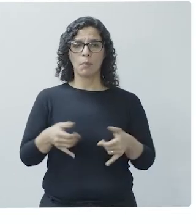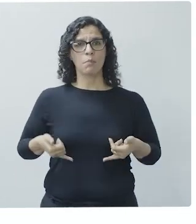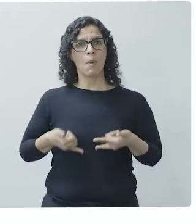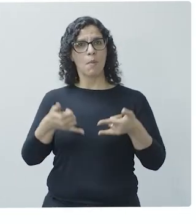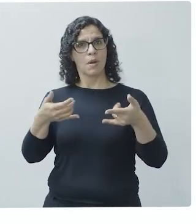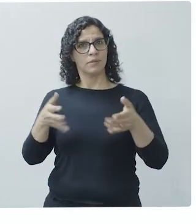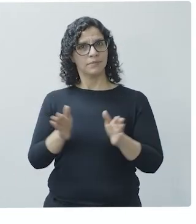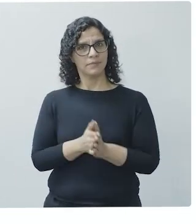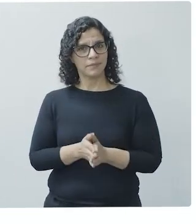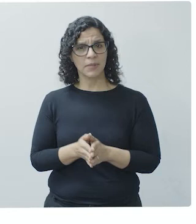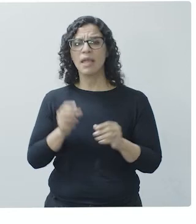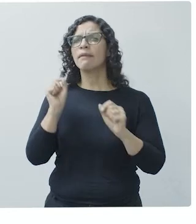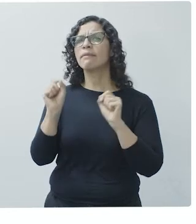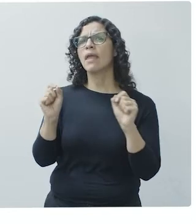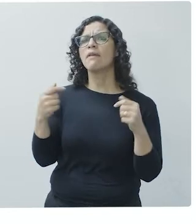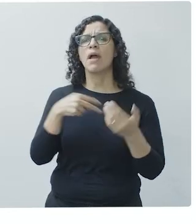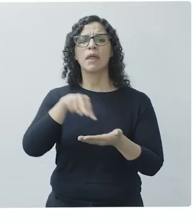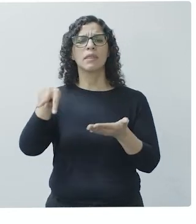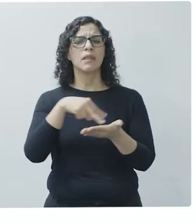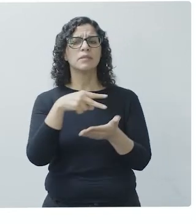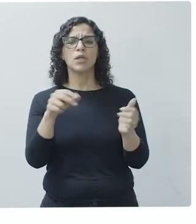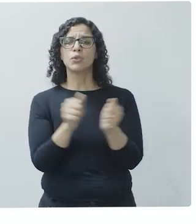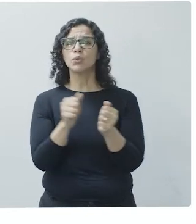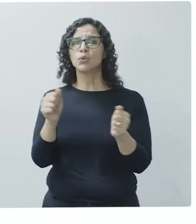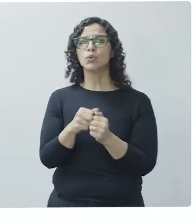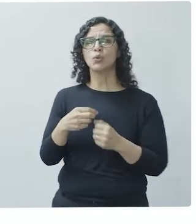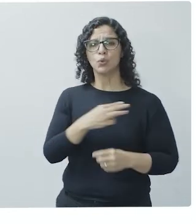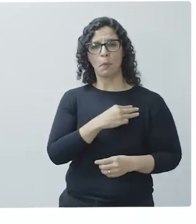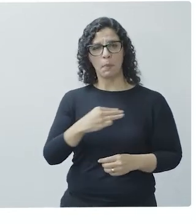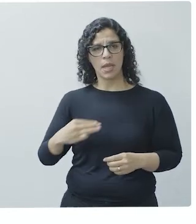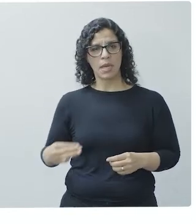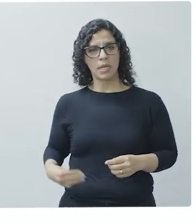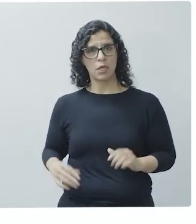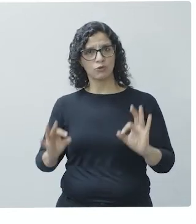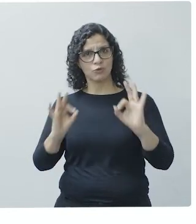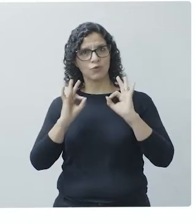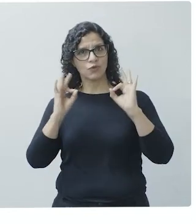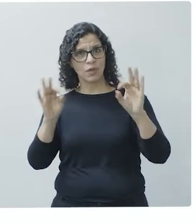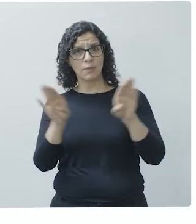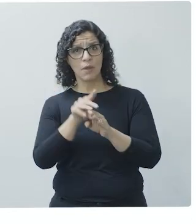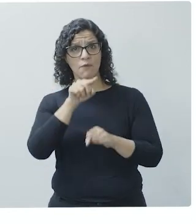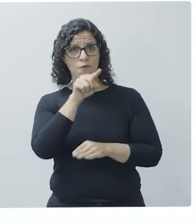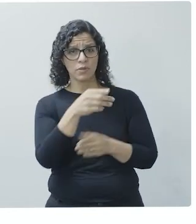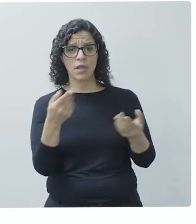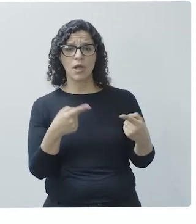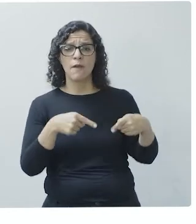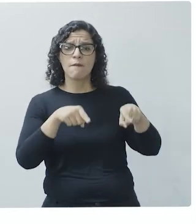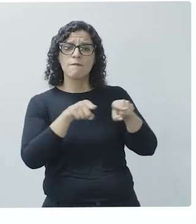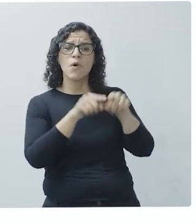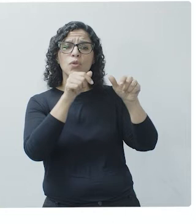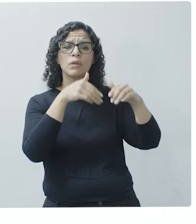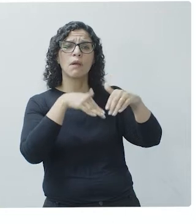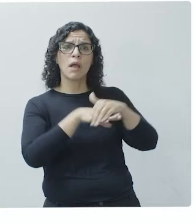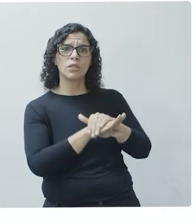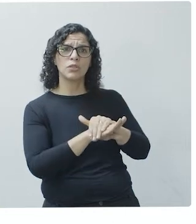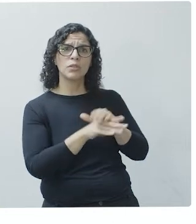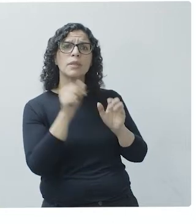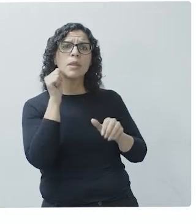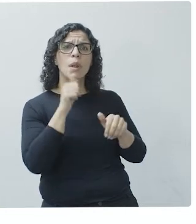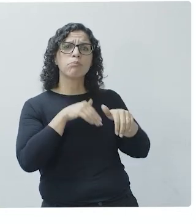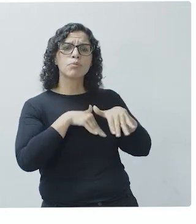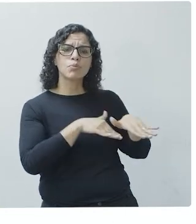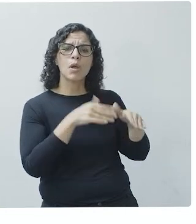elegância? Quem é que vai dançar com ministros e diplomatas enquanto você volta para a caixinha da